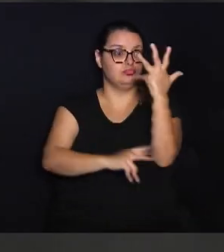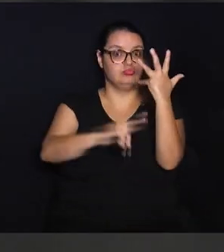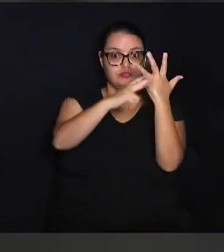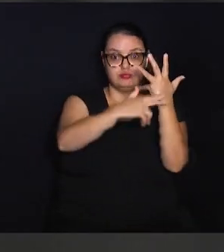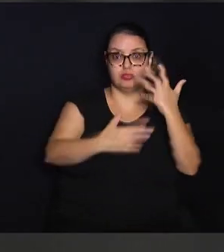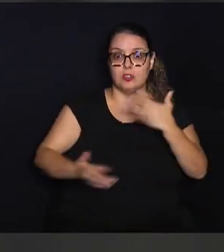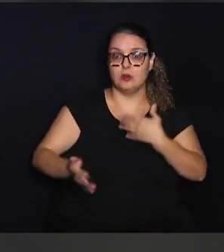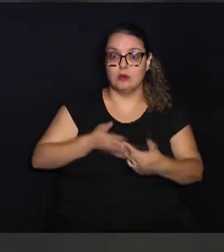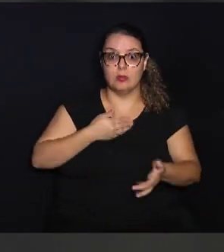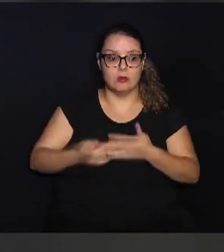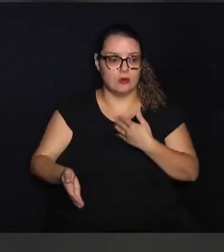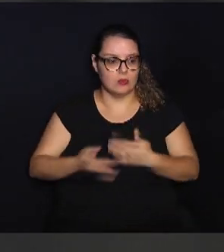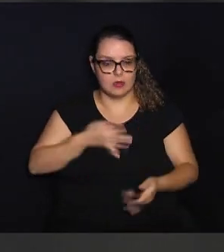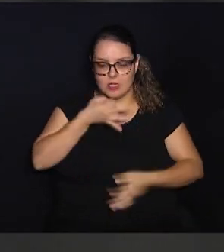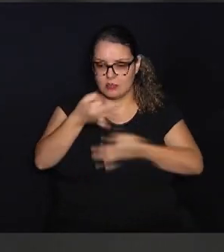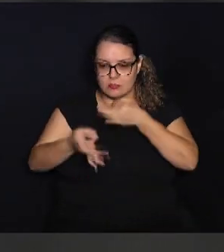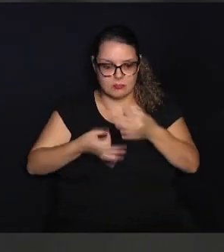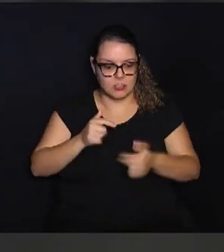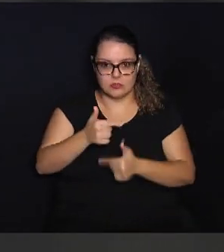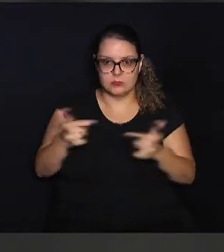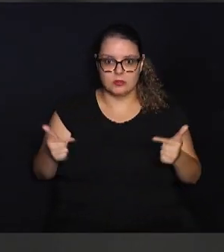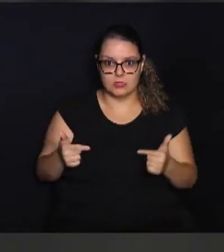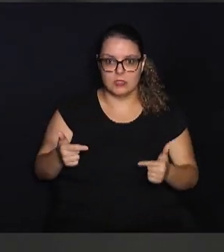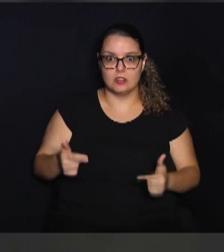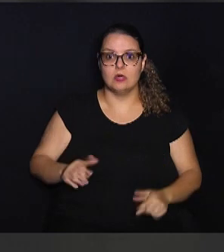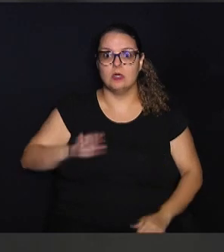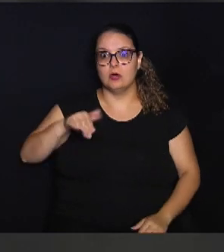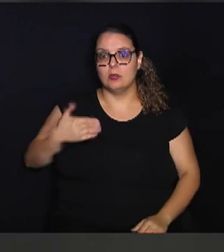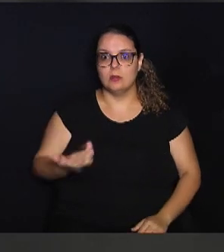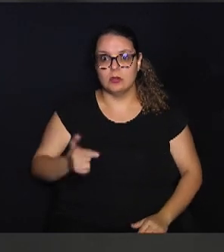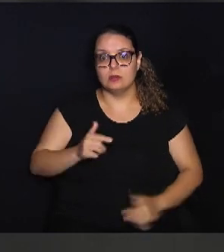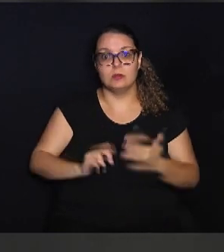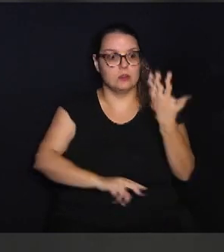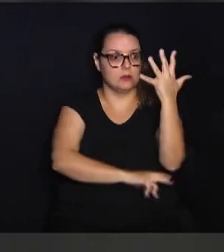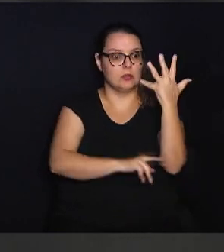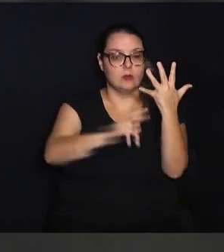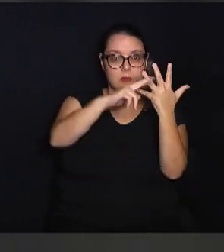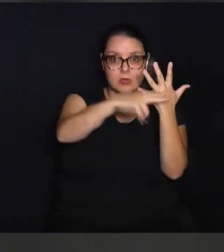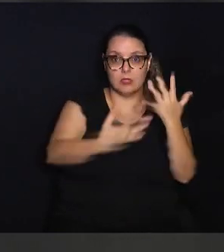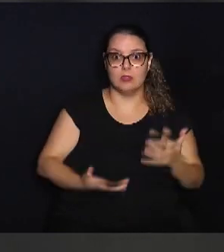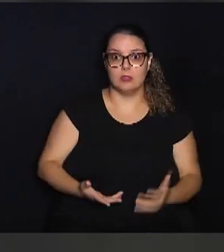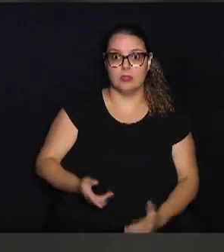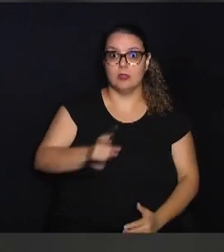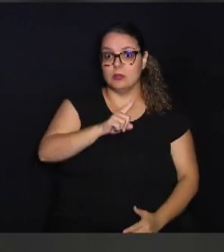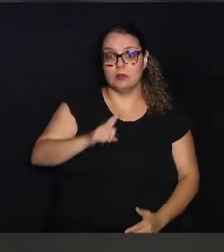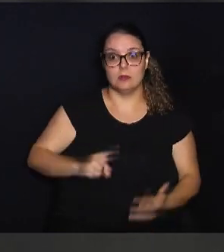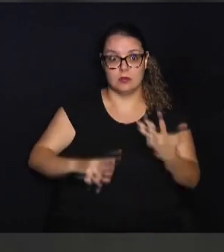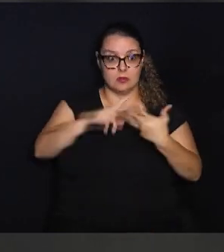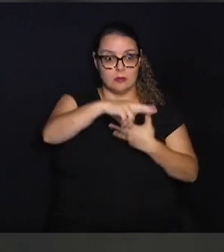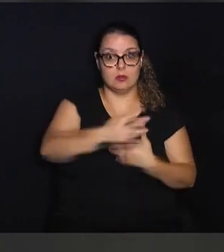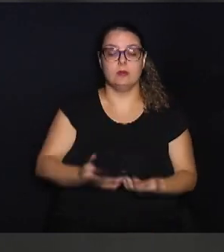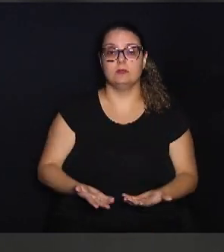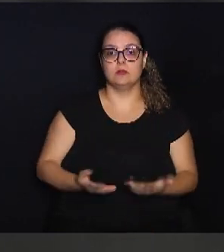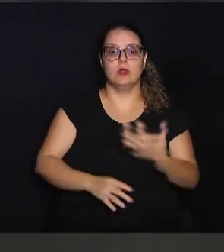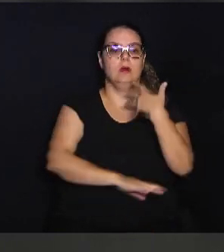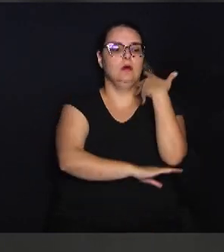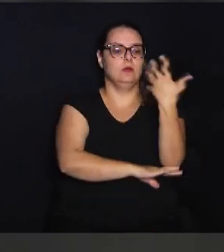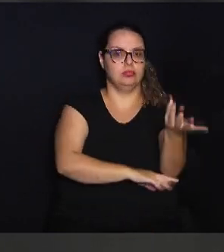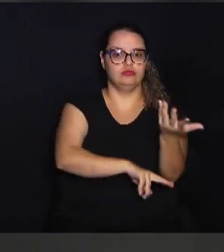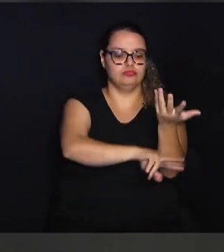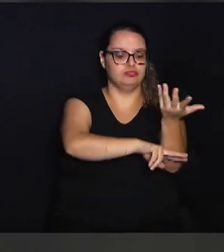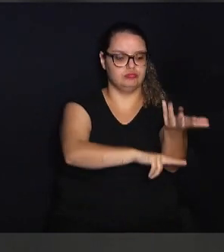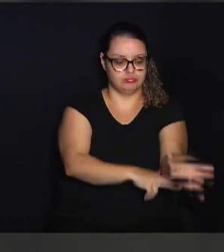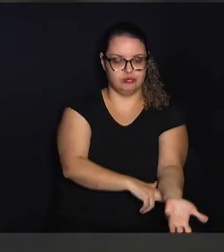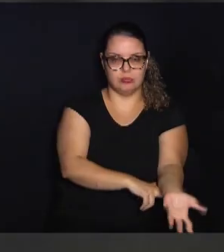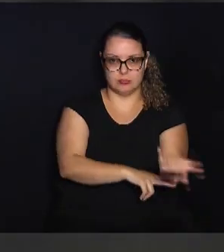qualquer critério. Quando não é para podar, destrói a árvore. Quando é para podar, não vai podar e a árvore cai e mata